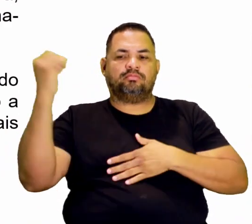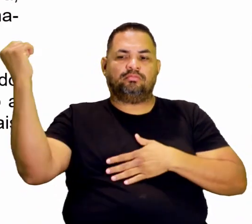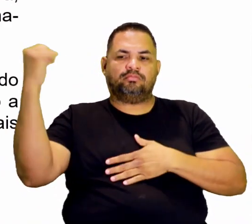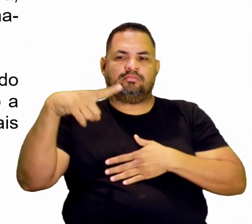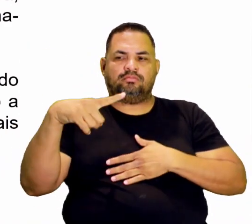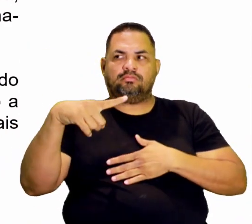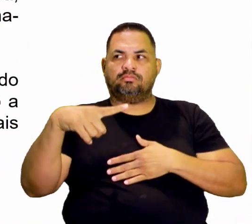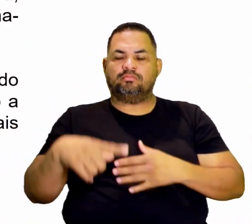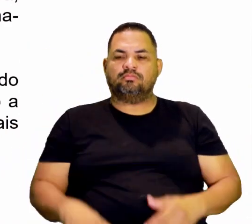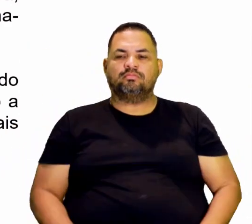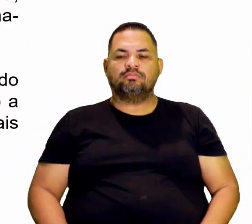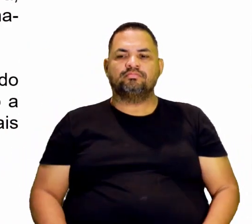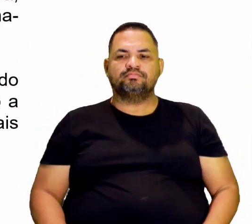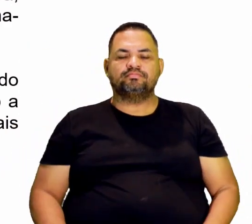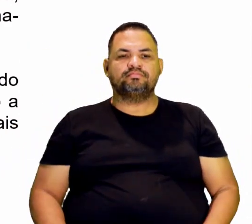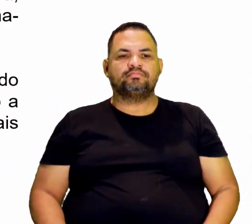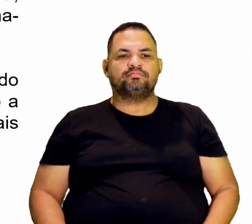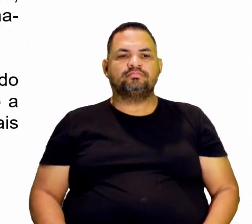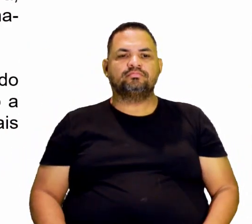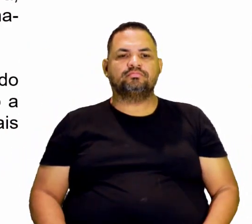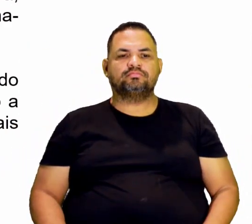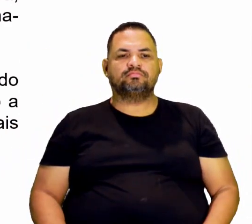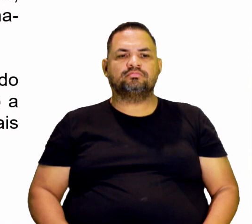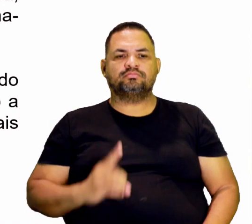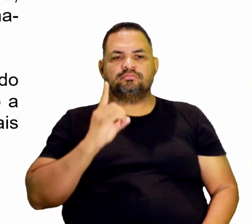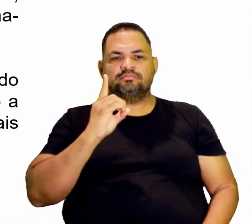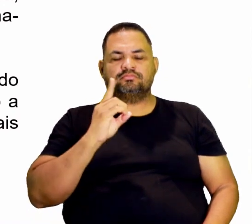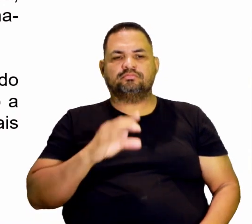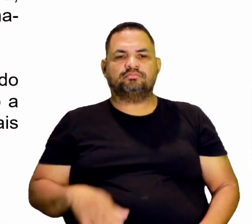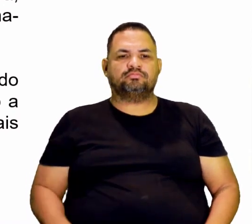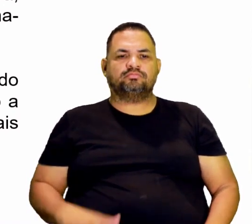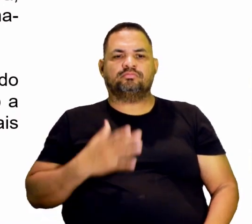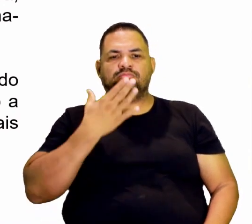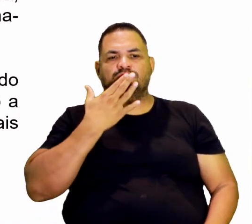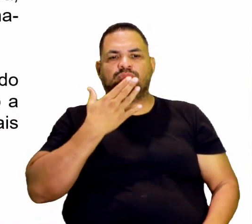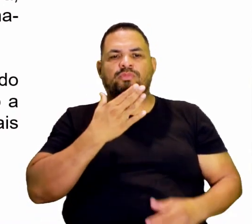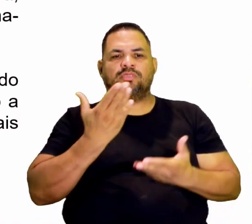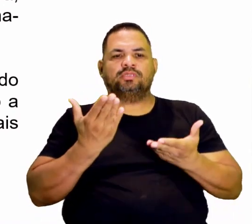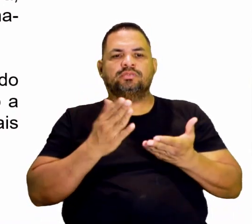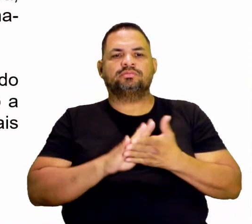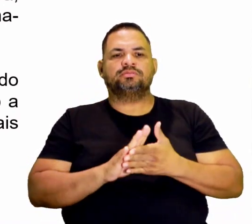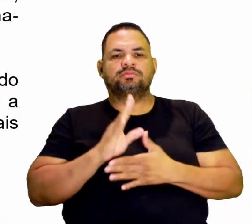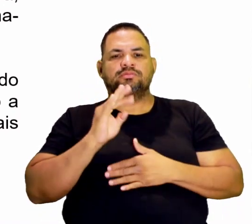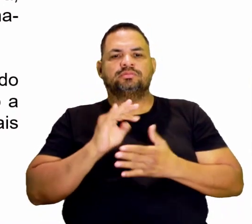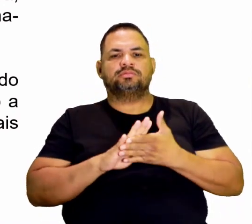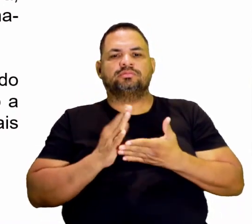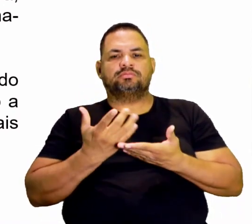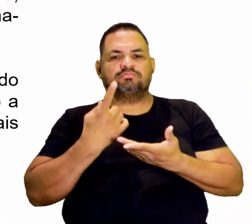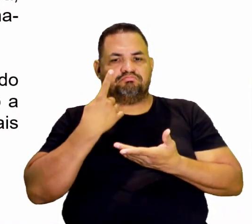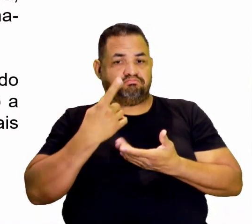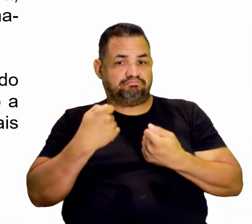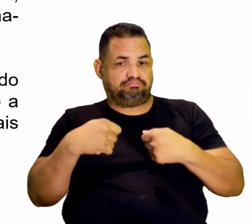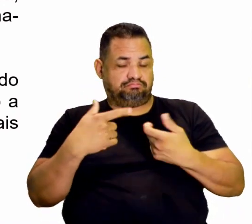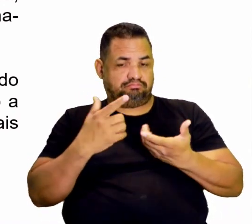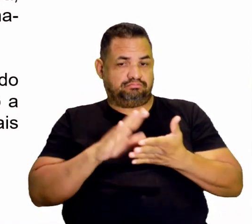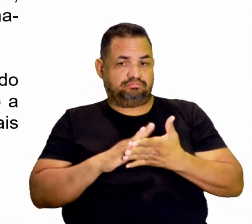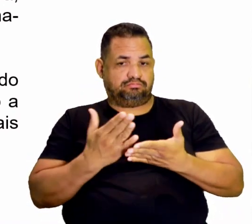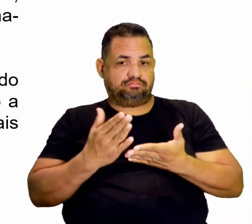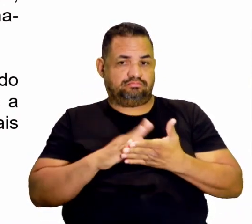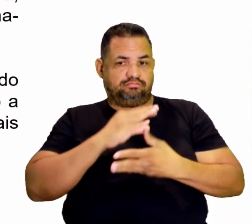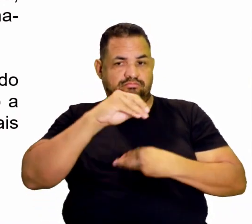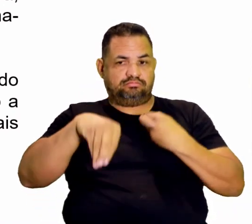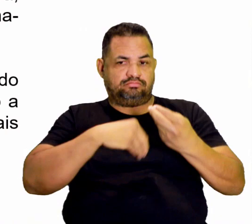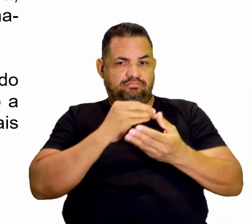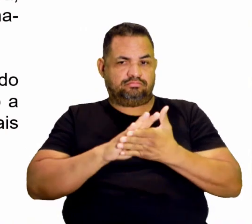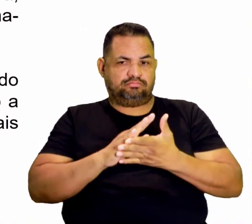da incidência da luz do sol. Na letra D nós temos, as cores e tonalidades devem ser obtidas pela mistura